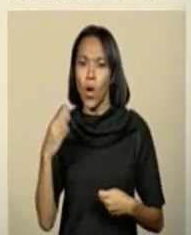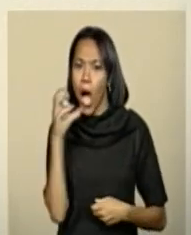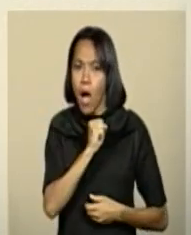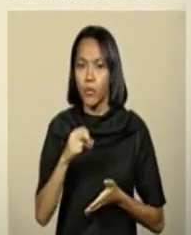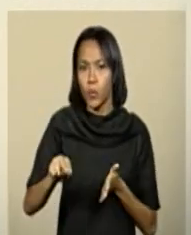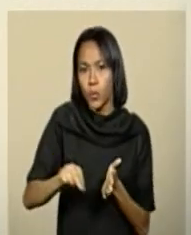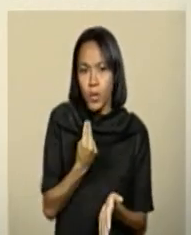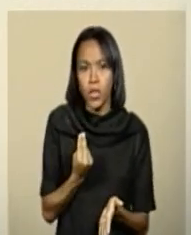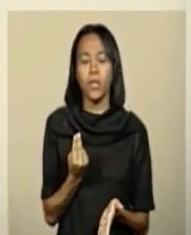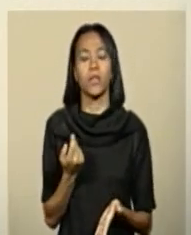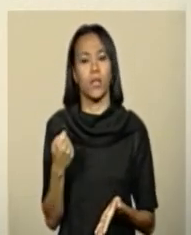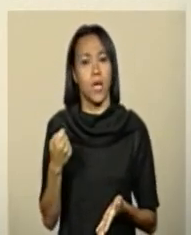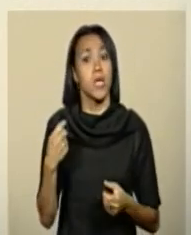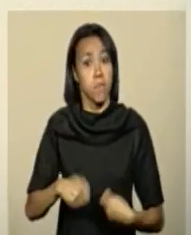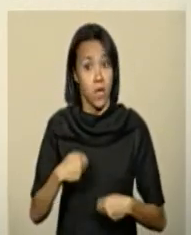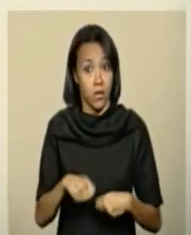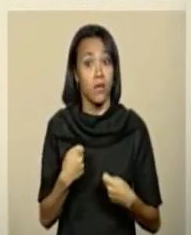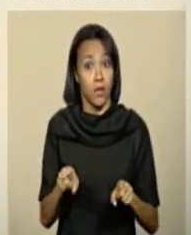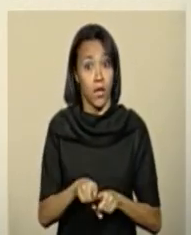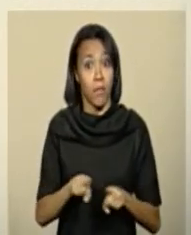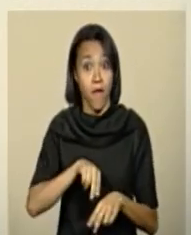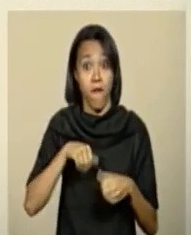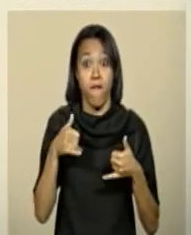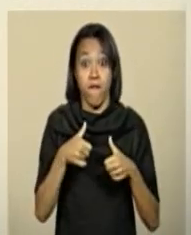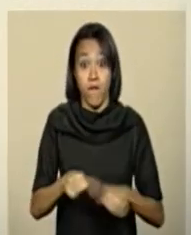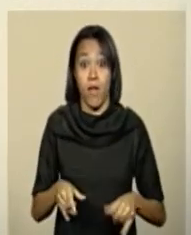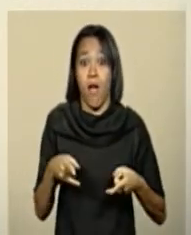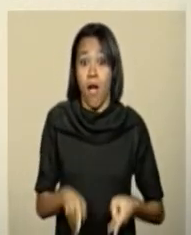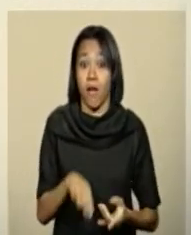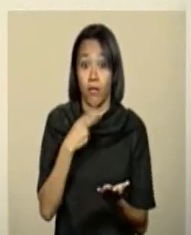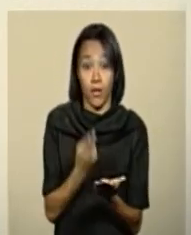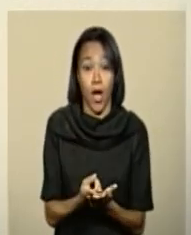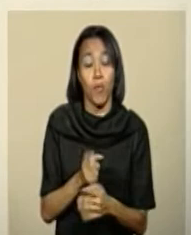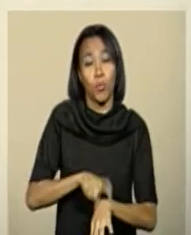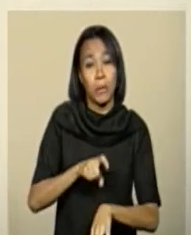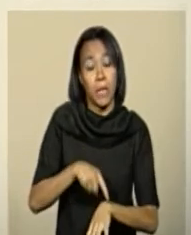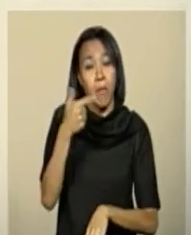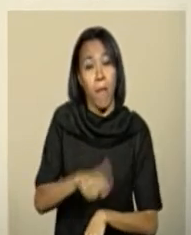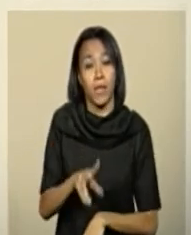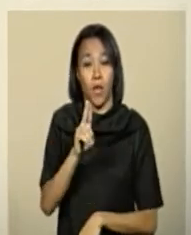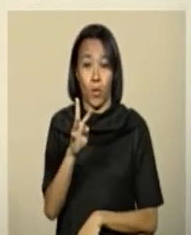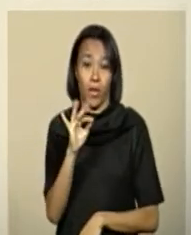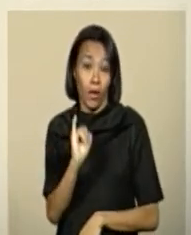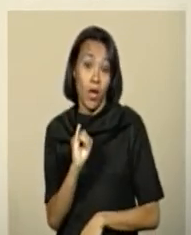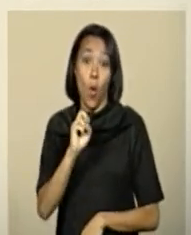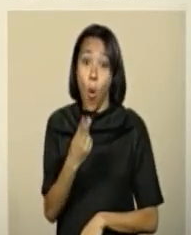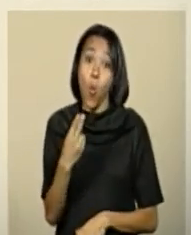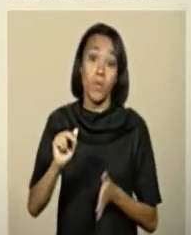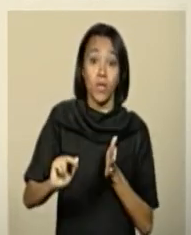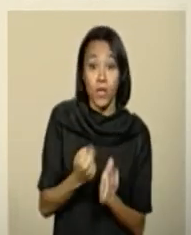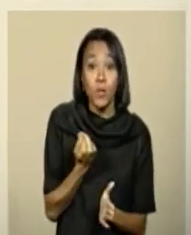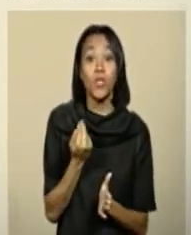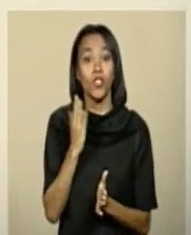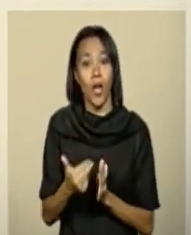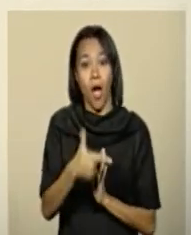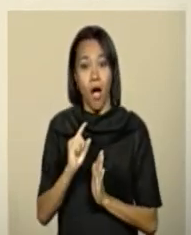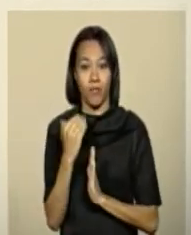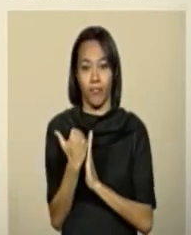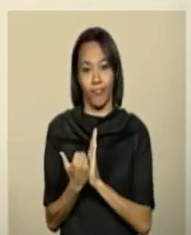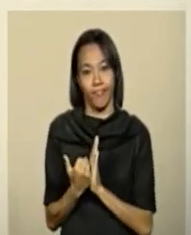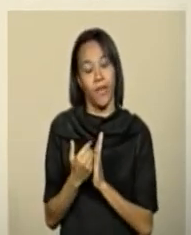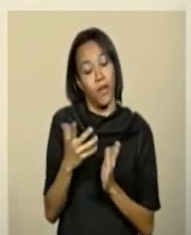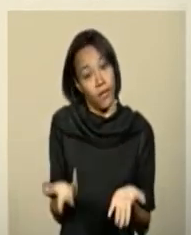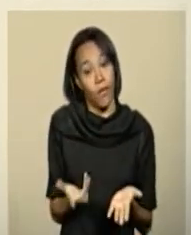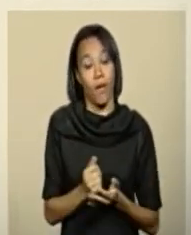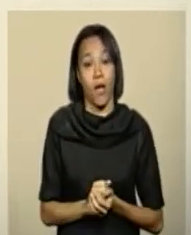cirurgia de emergência, precisam ficar internados na UTI por um tempo maior ou de uma cirurgia programada, por exemplo.